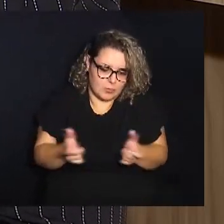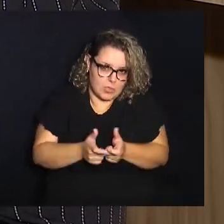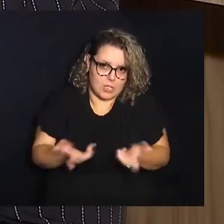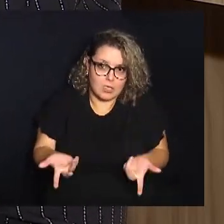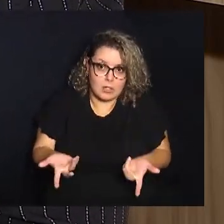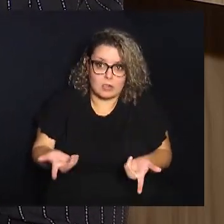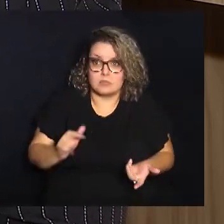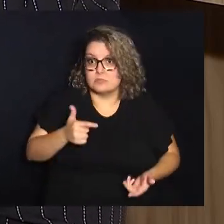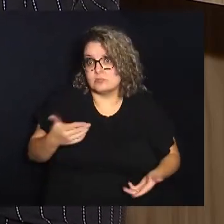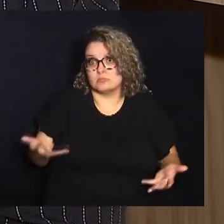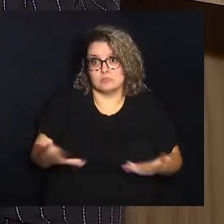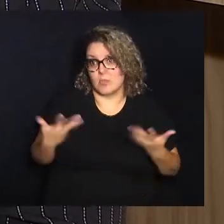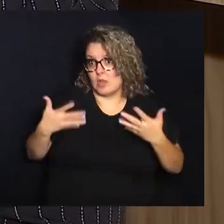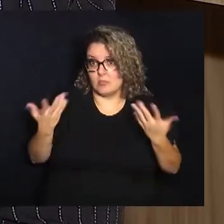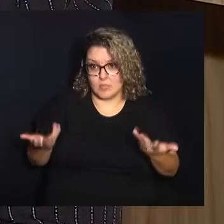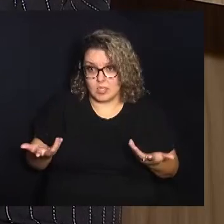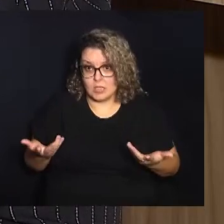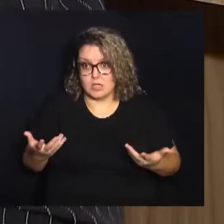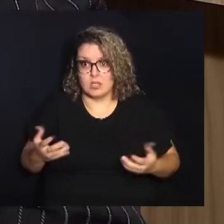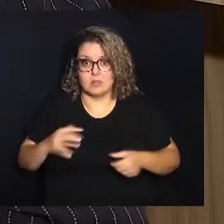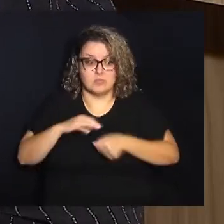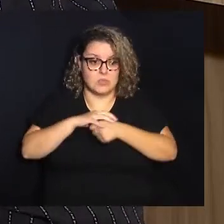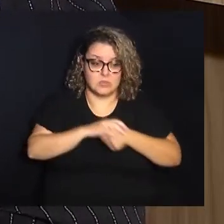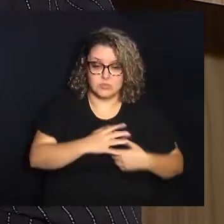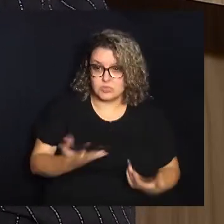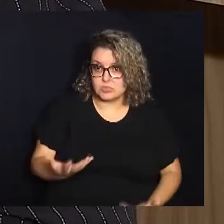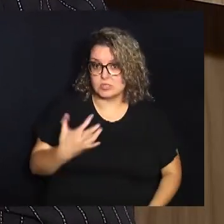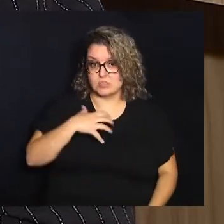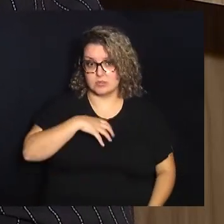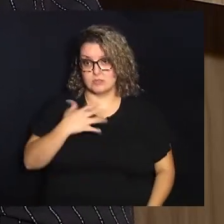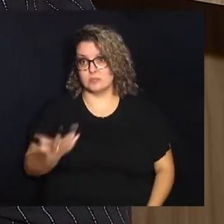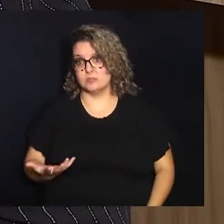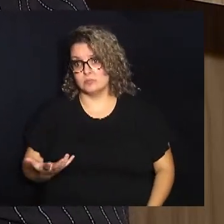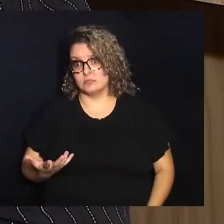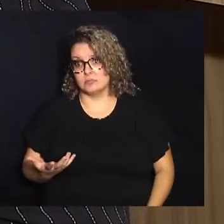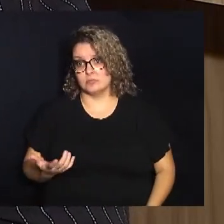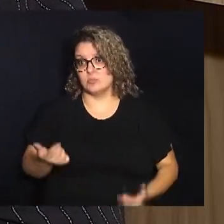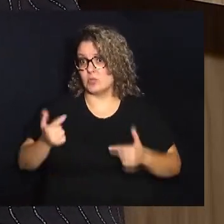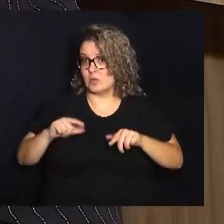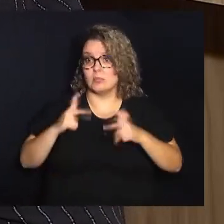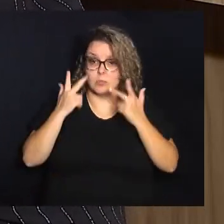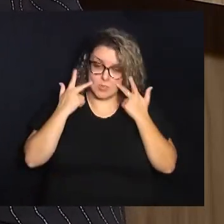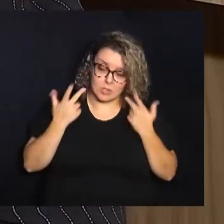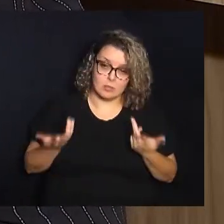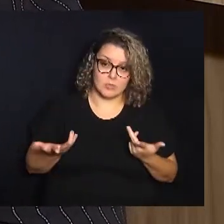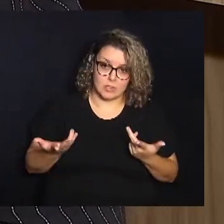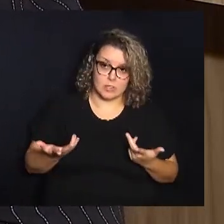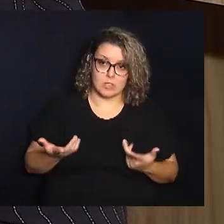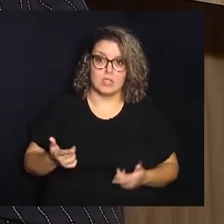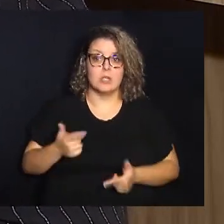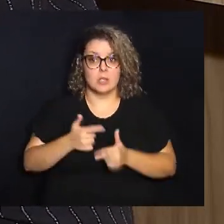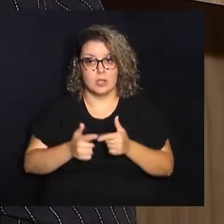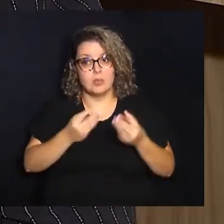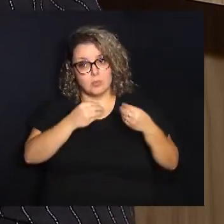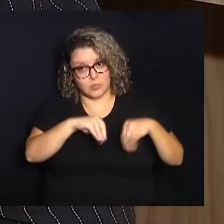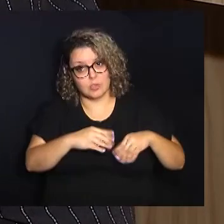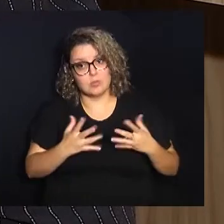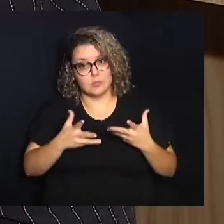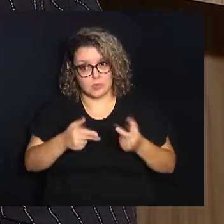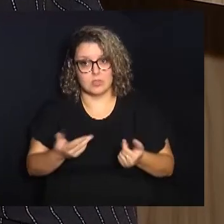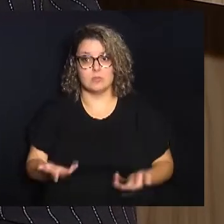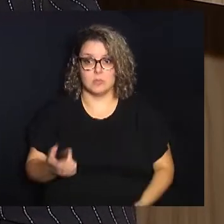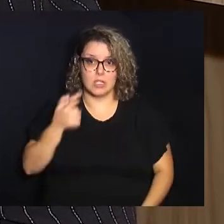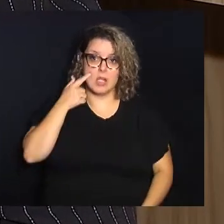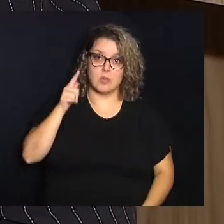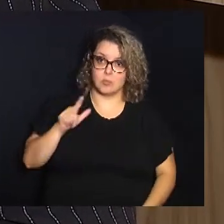sente o quê e desmotivado ele se sente ameaçado ele se sente não t no ambiente natural então ele acaba trazendo